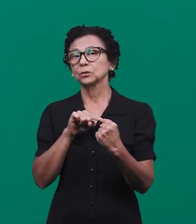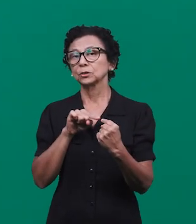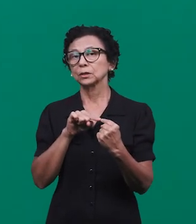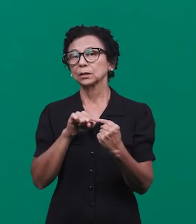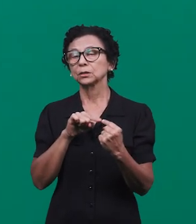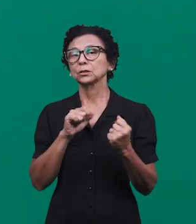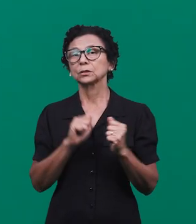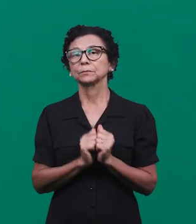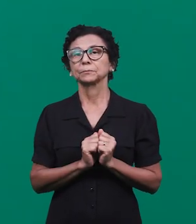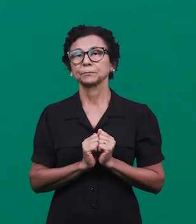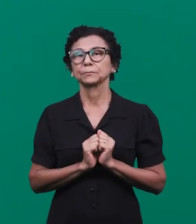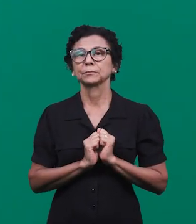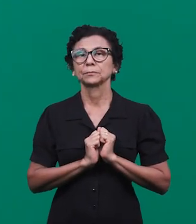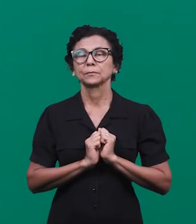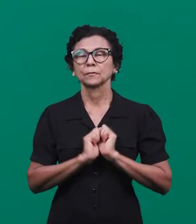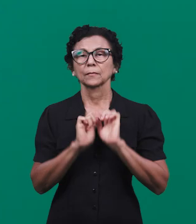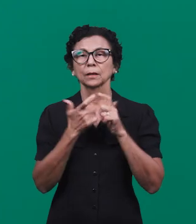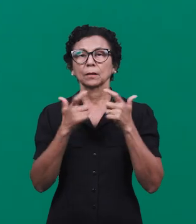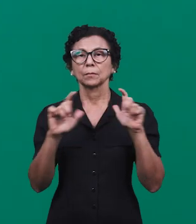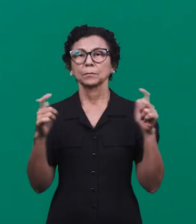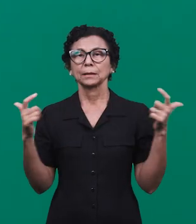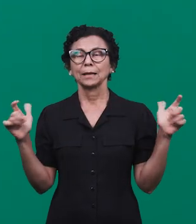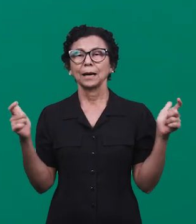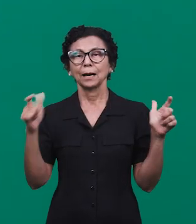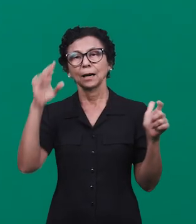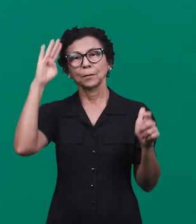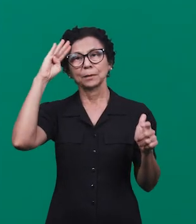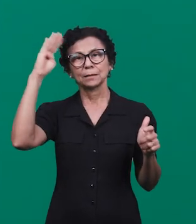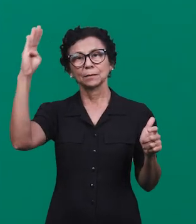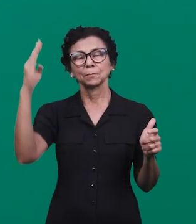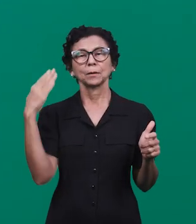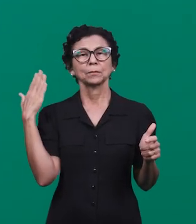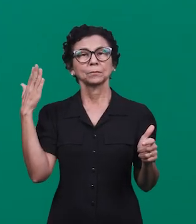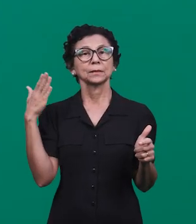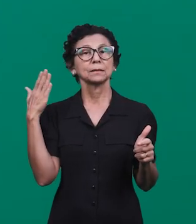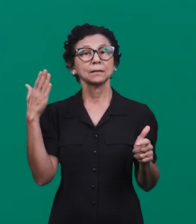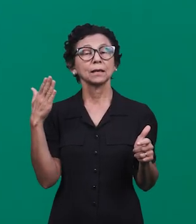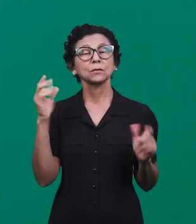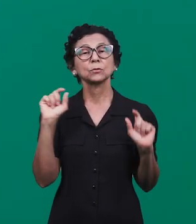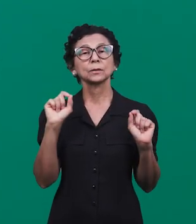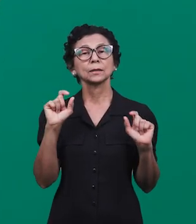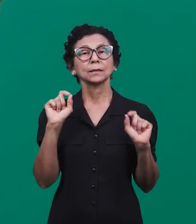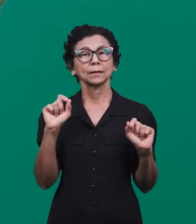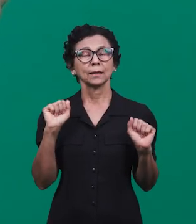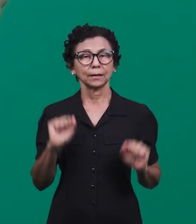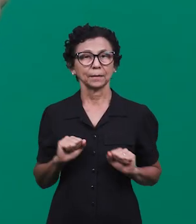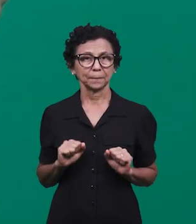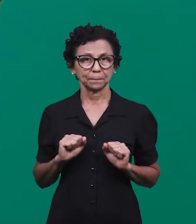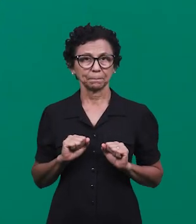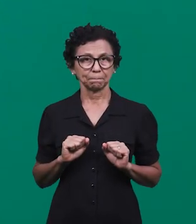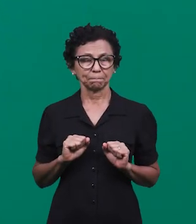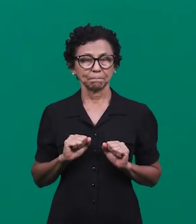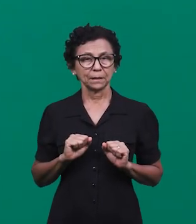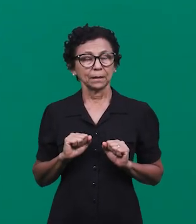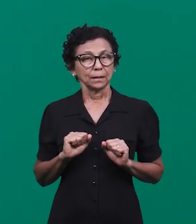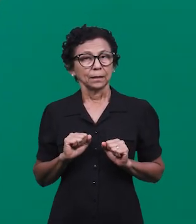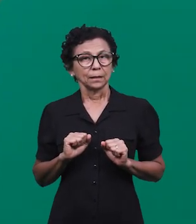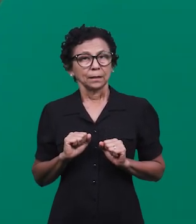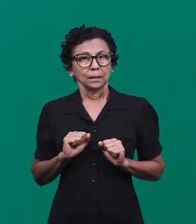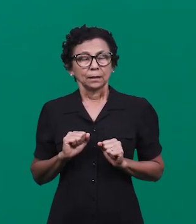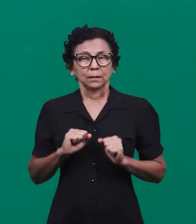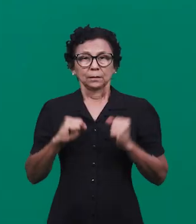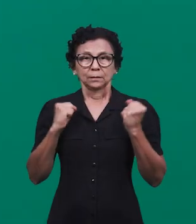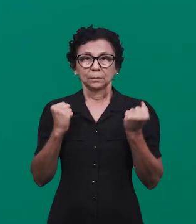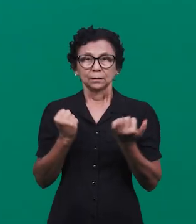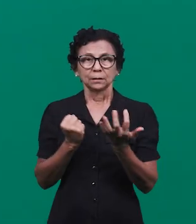é ampliar a informação principal. Então, a informação principal dessa aula é trazer que o